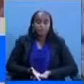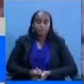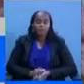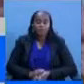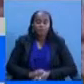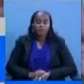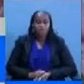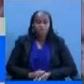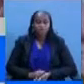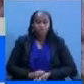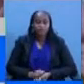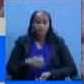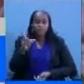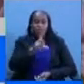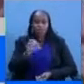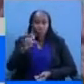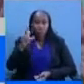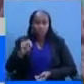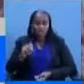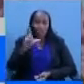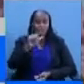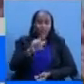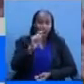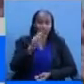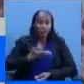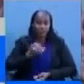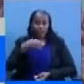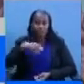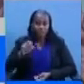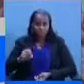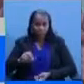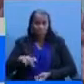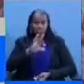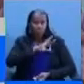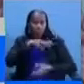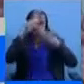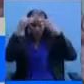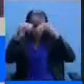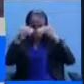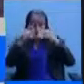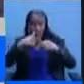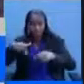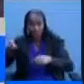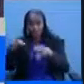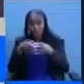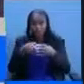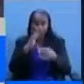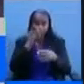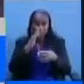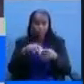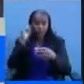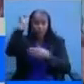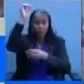o Zola e o Edmar Gomes foram os treinadores que levaram a equipa ao